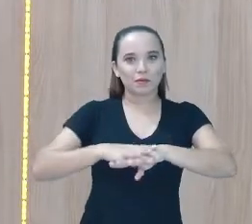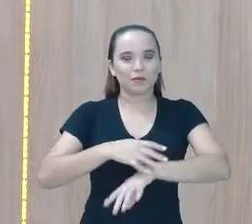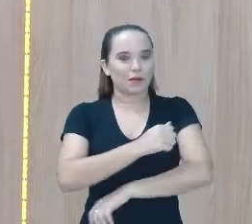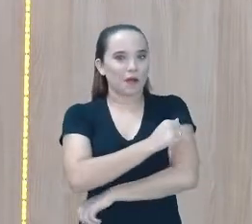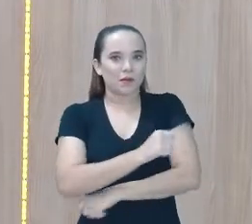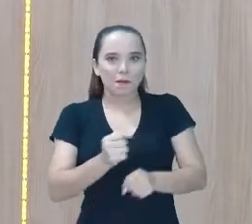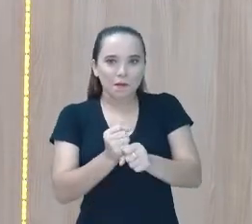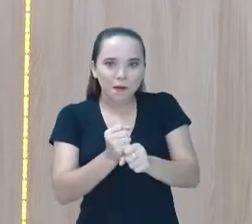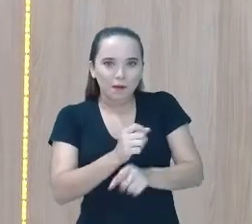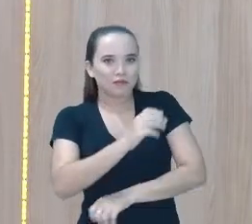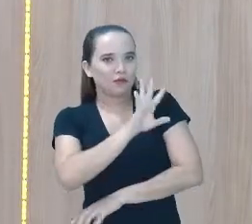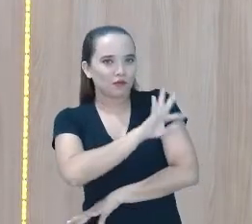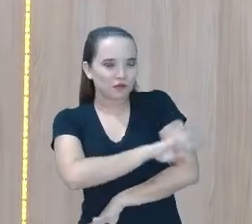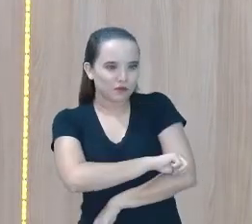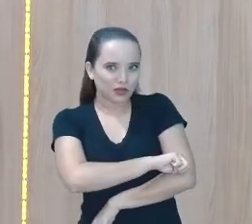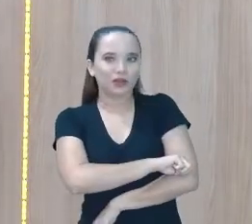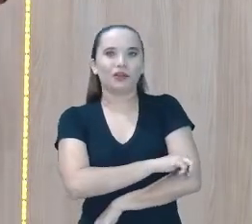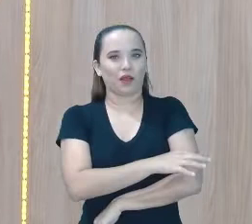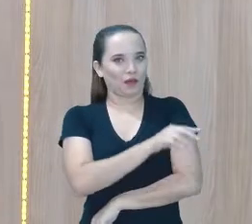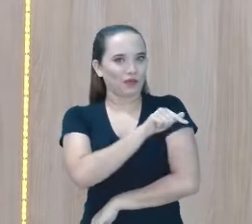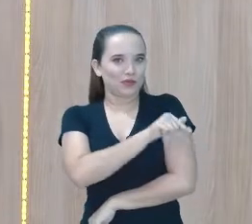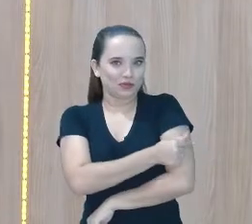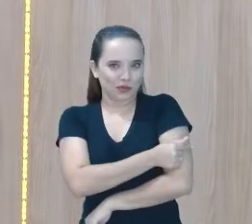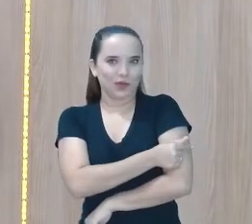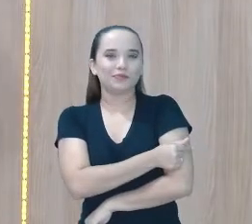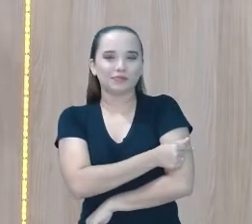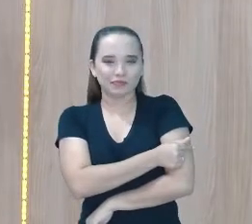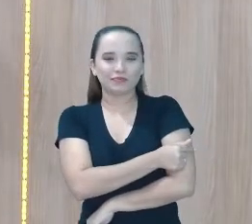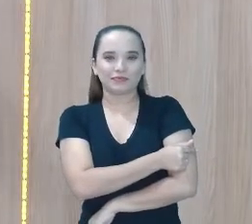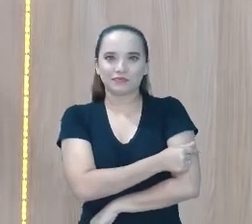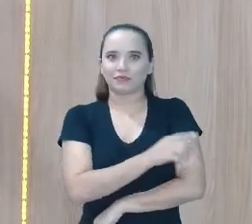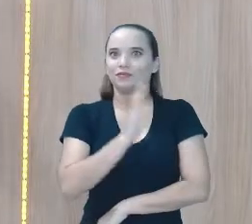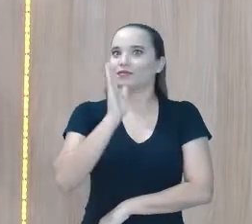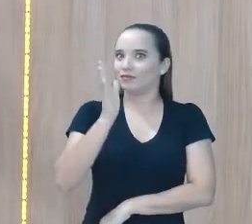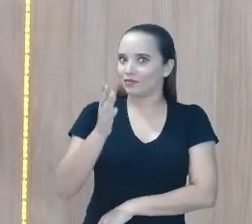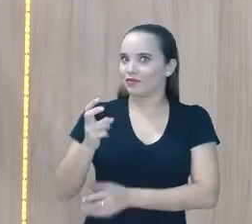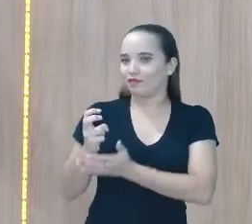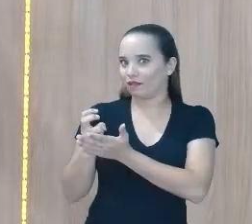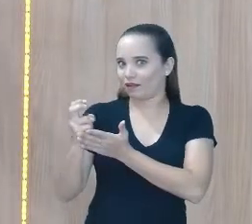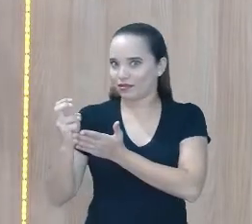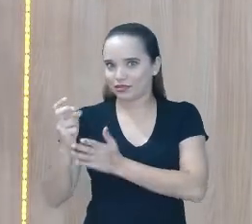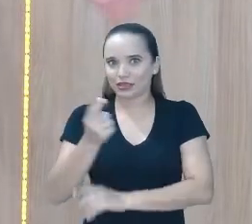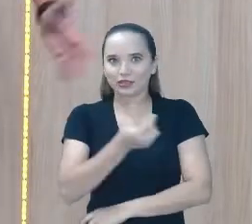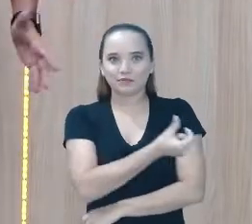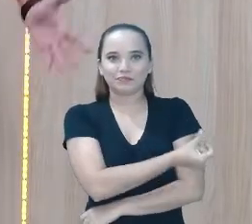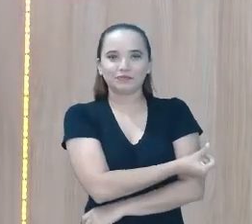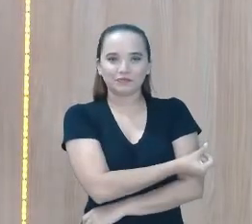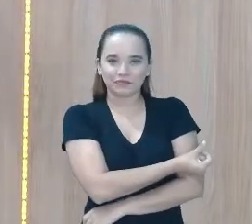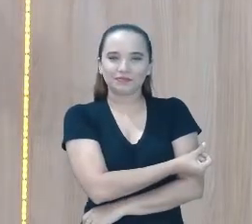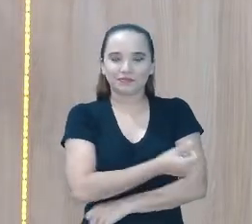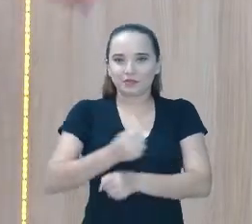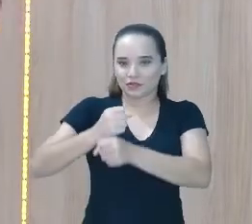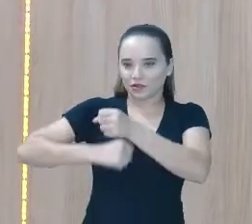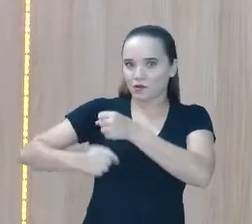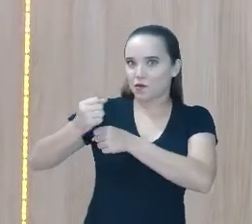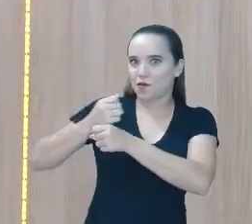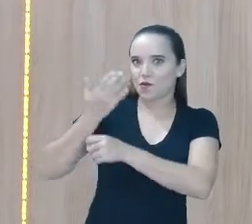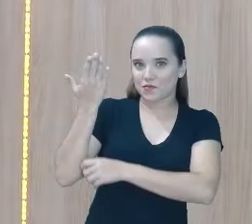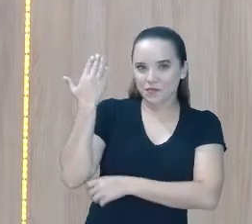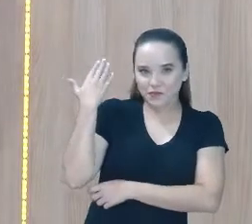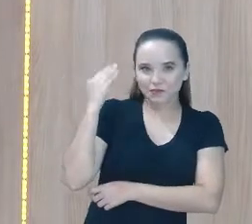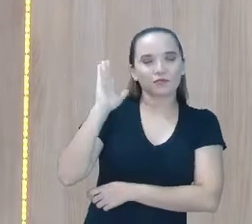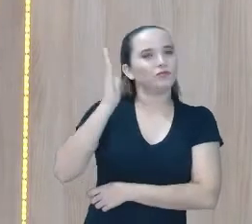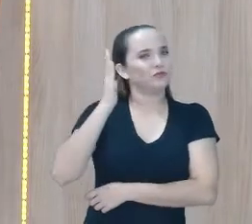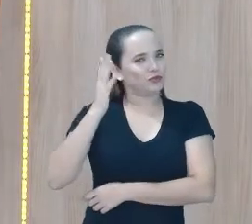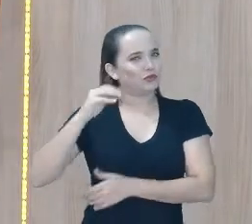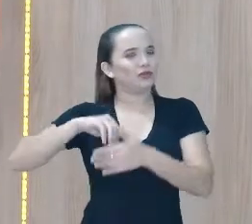finais. A galerinha aí do 7º ano que veio do 6º ano, no ano passado, certo? Então já está um pouco